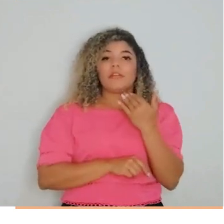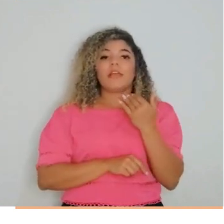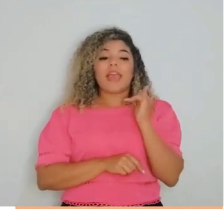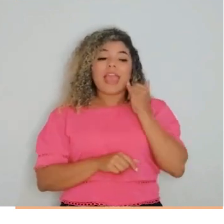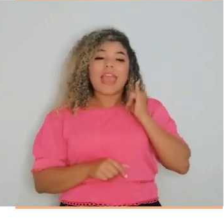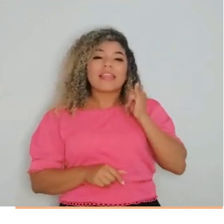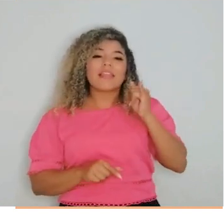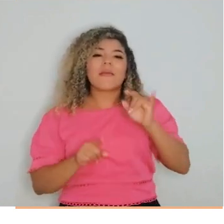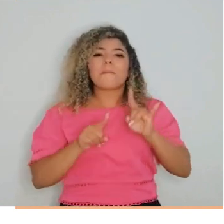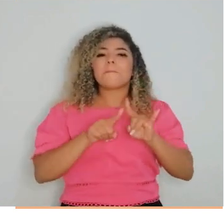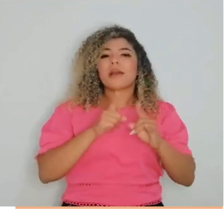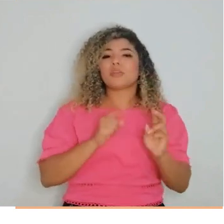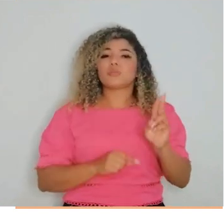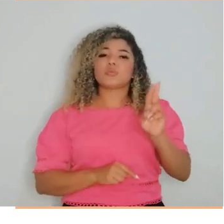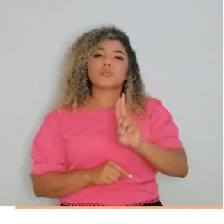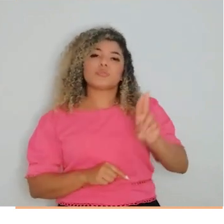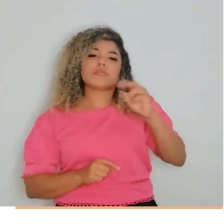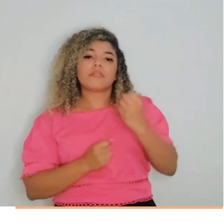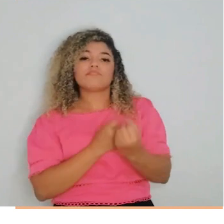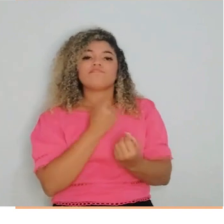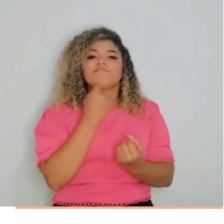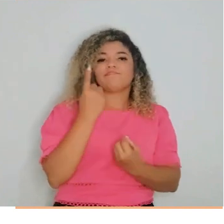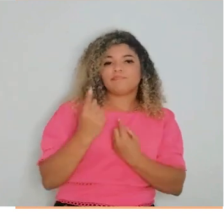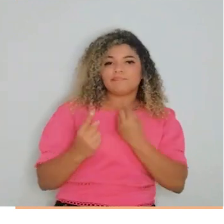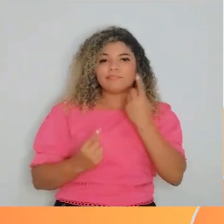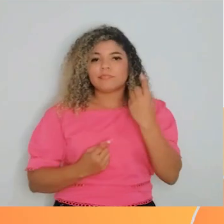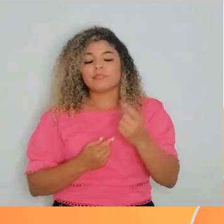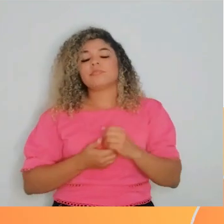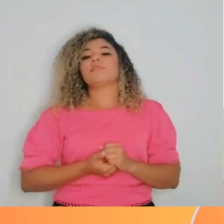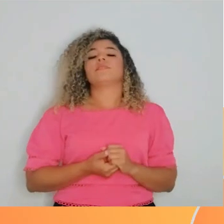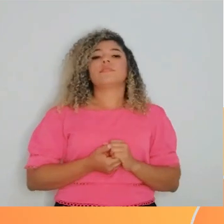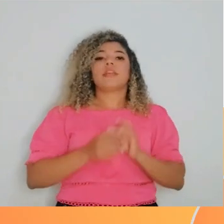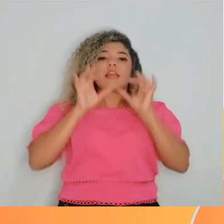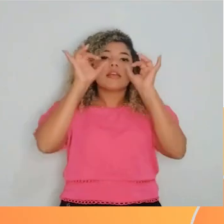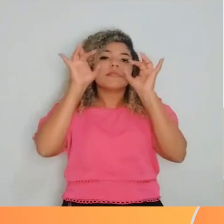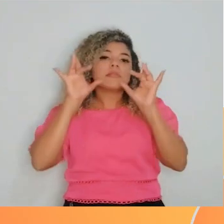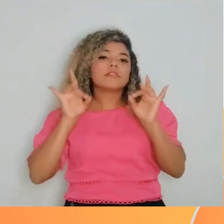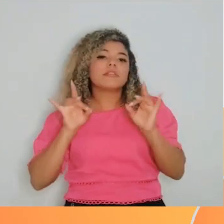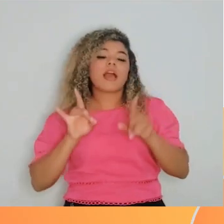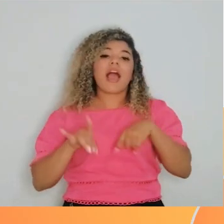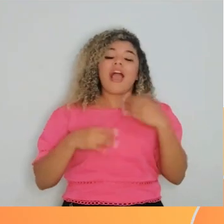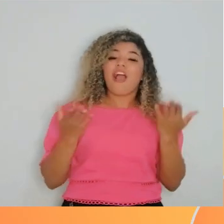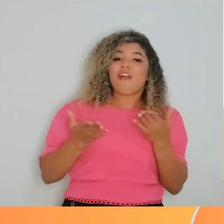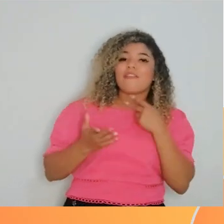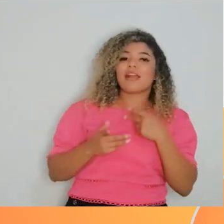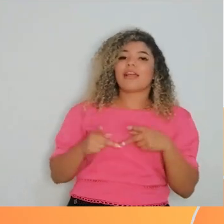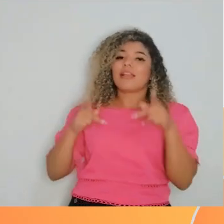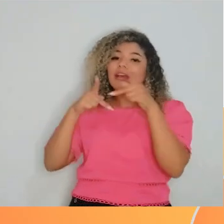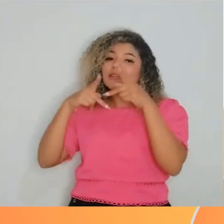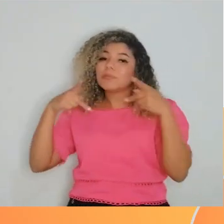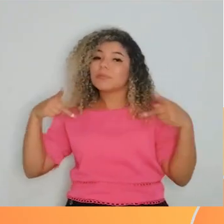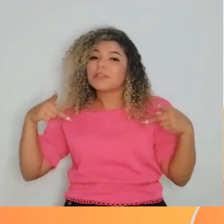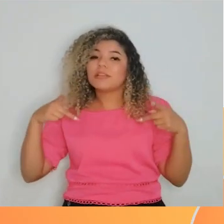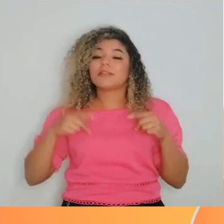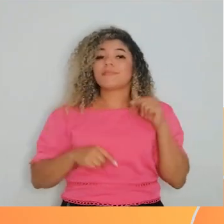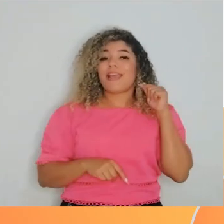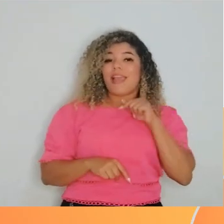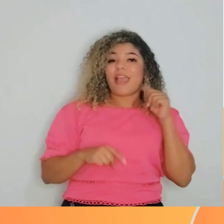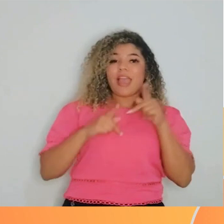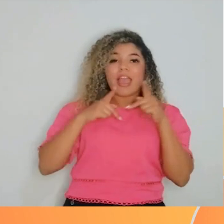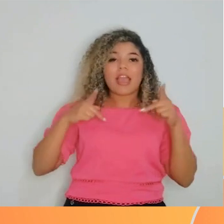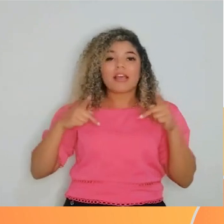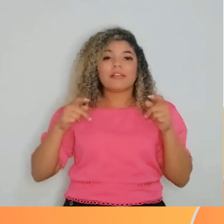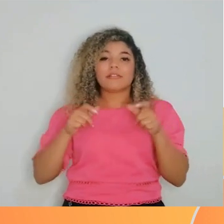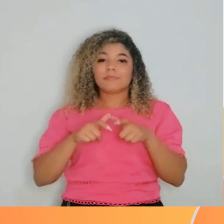é o energético, mas é só utilizado em alguma situação muito específica. Vamos falar mais especificamente das proteínas. As proteínas